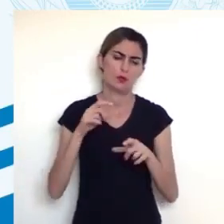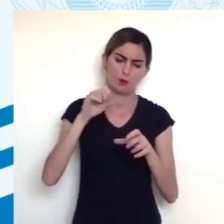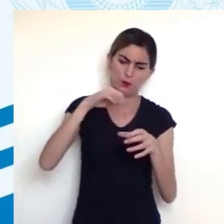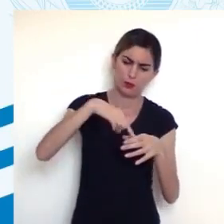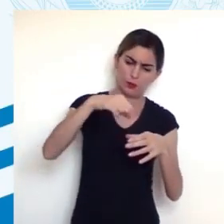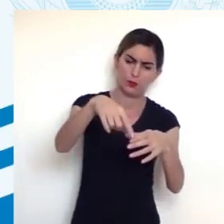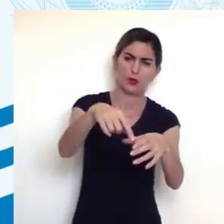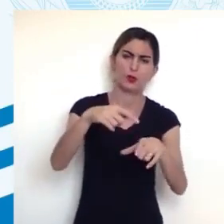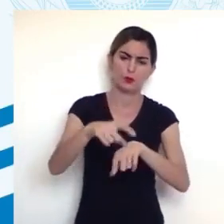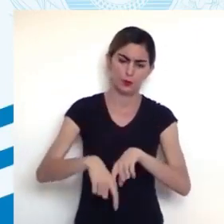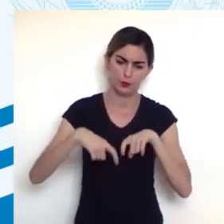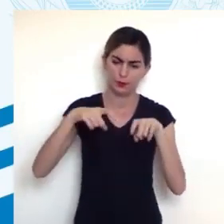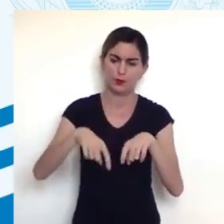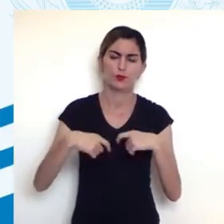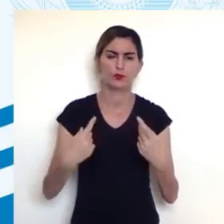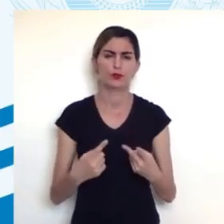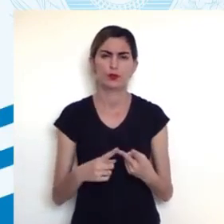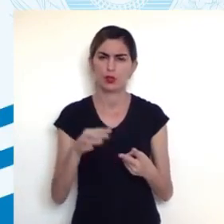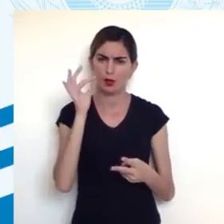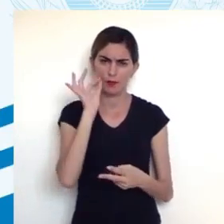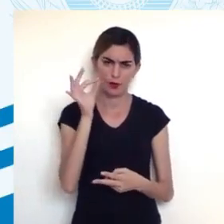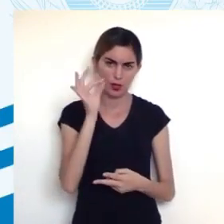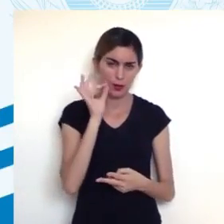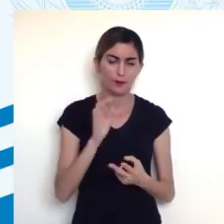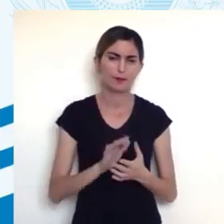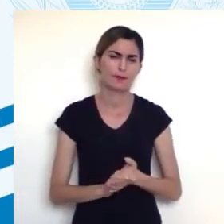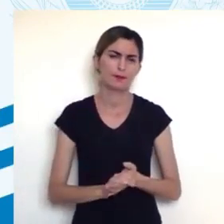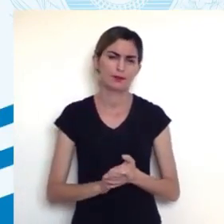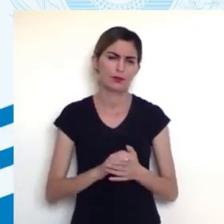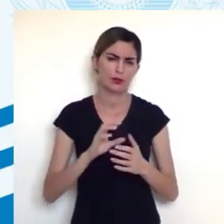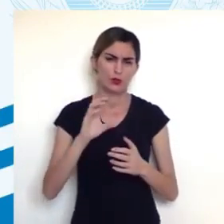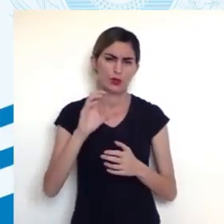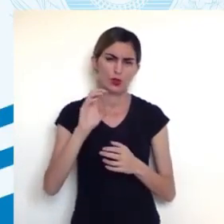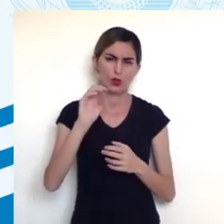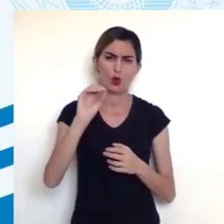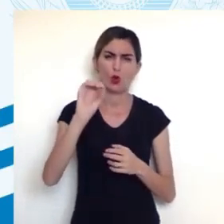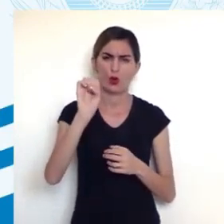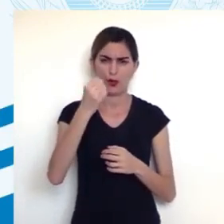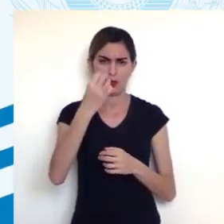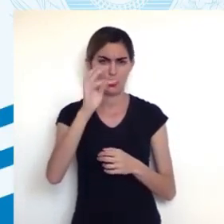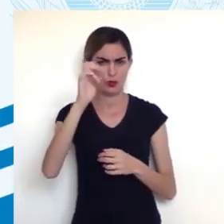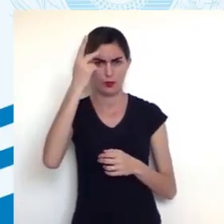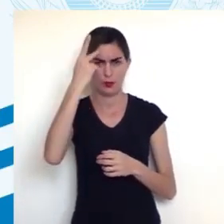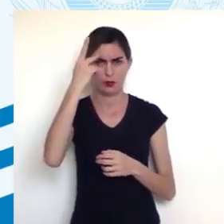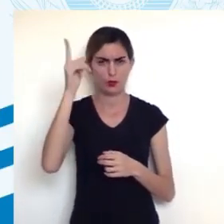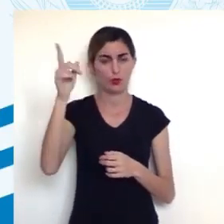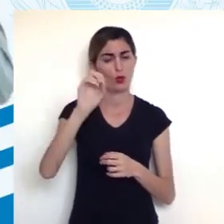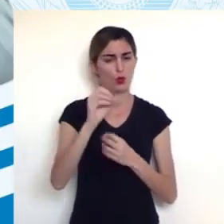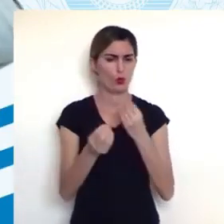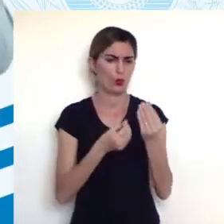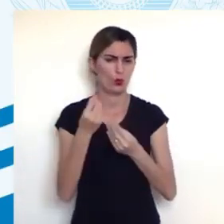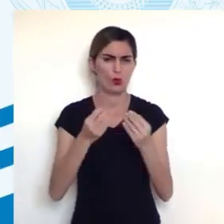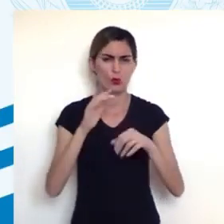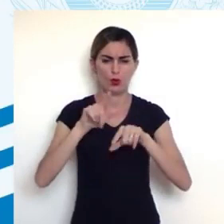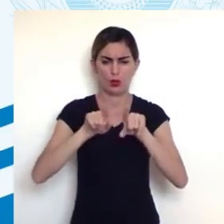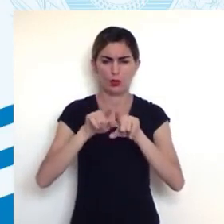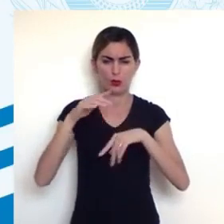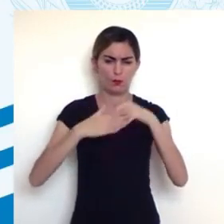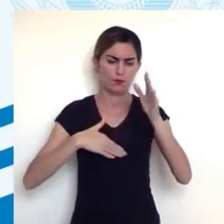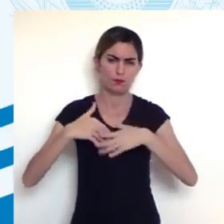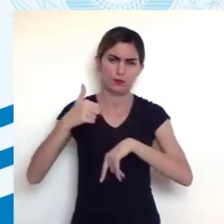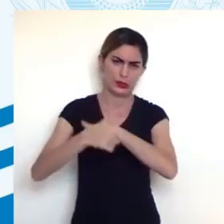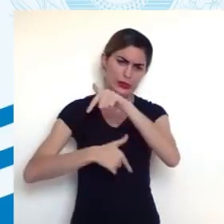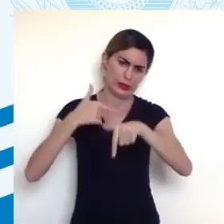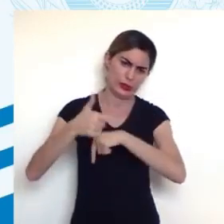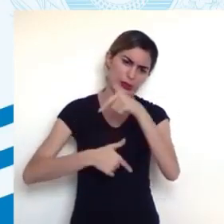as plantações de café no Oeste Paulista, ou como na mão de obra,